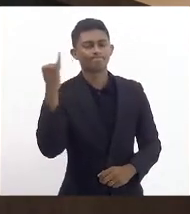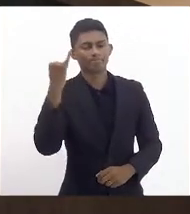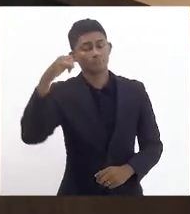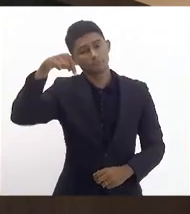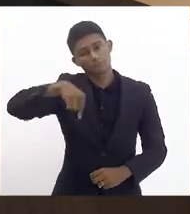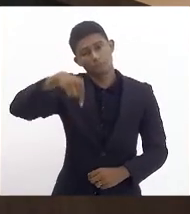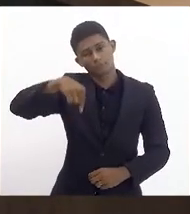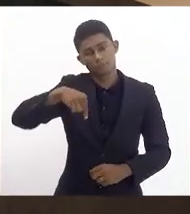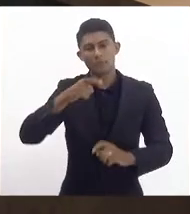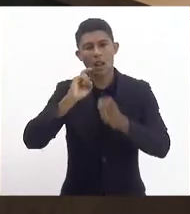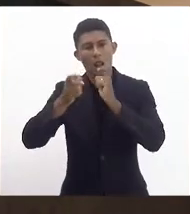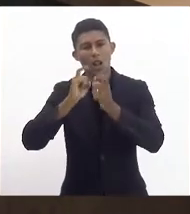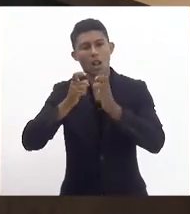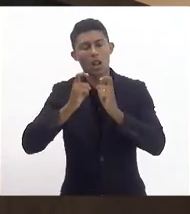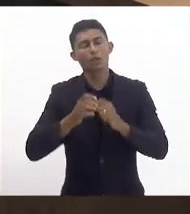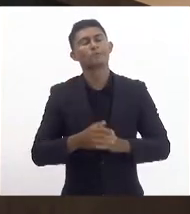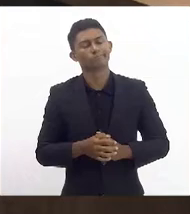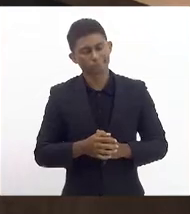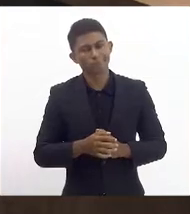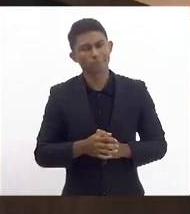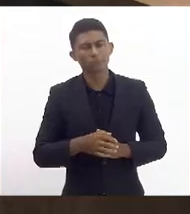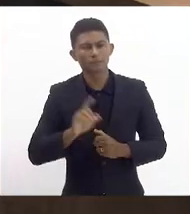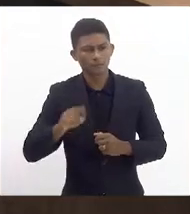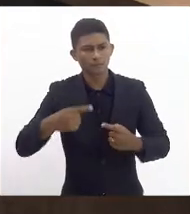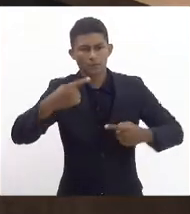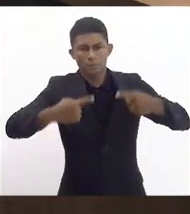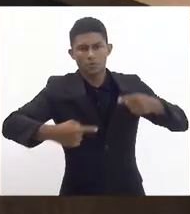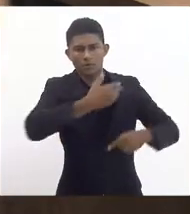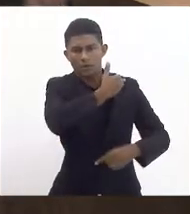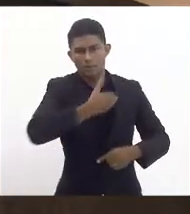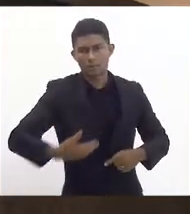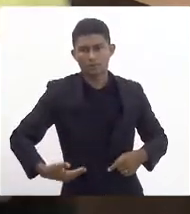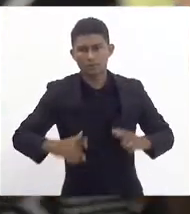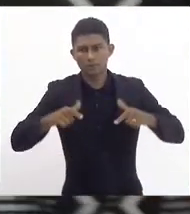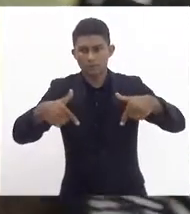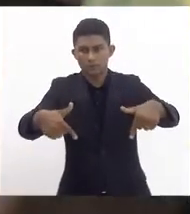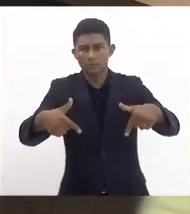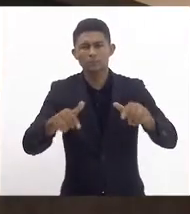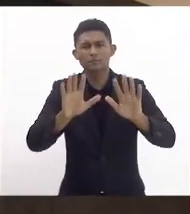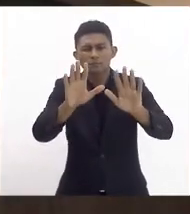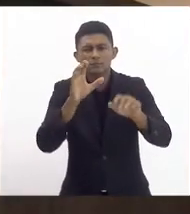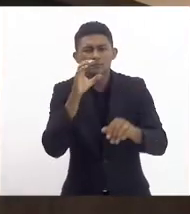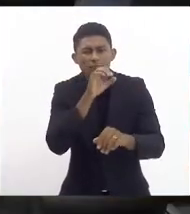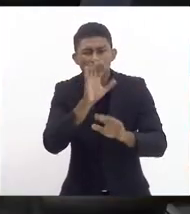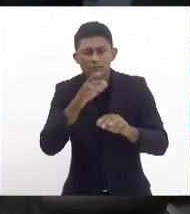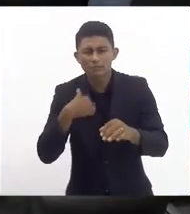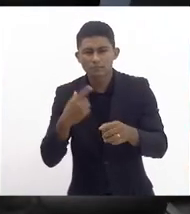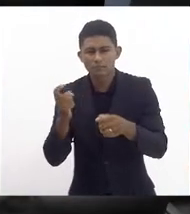debate de qualquer aplicabilidade de política pública. Só um momento que eu vou...